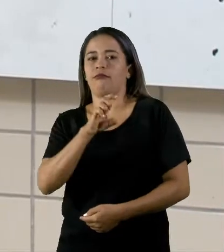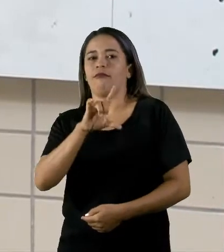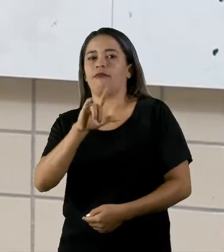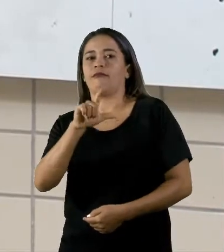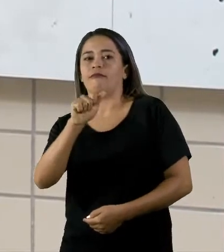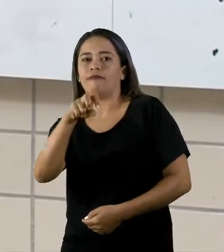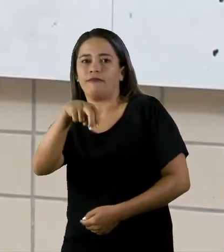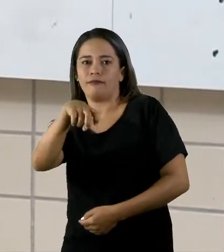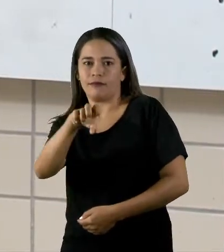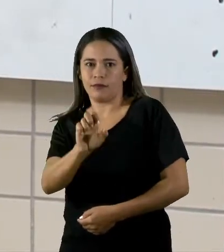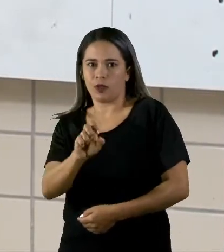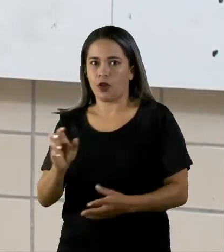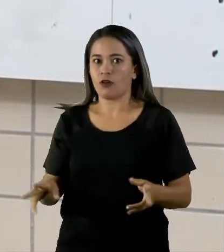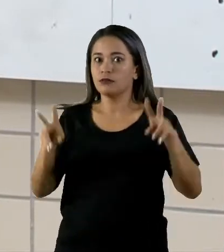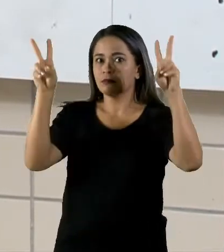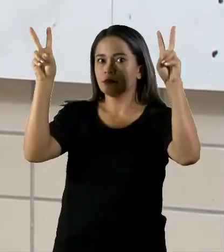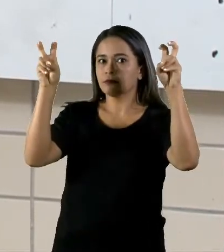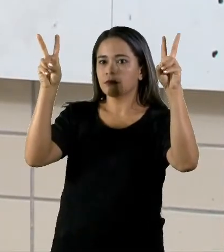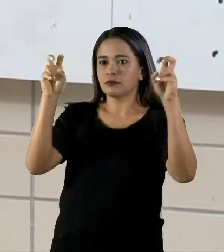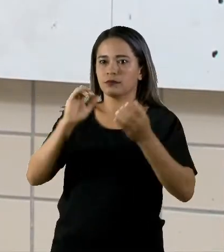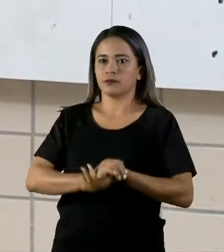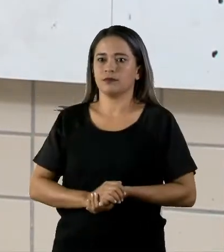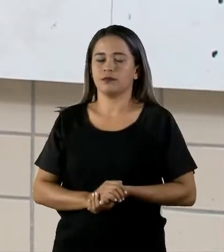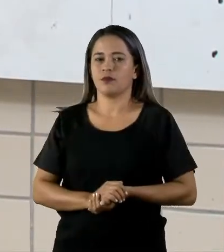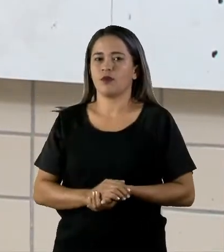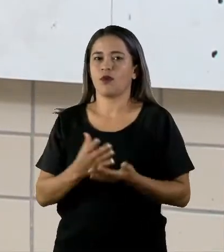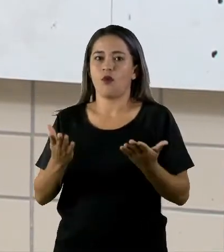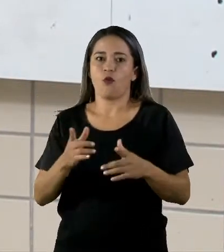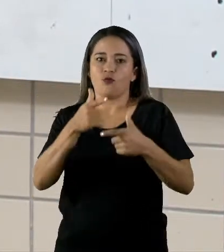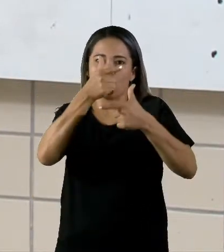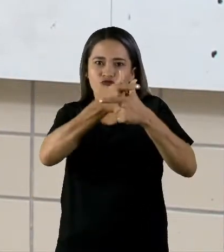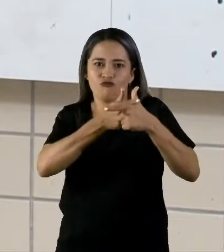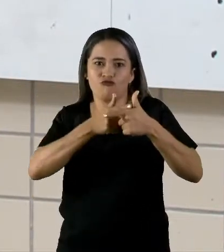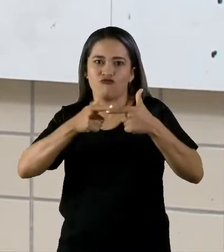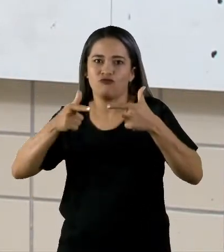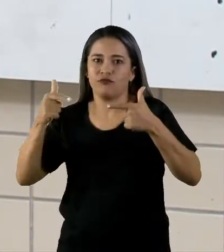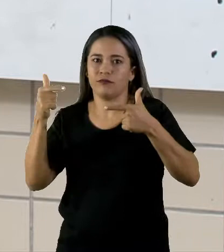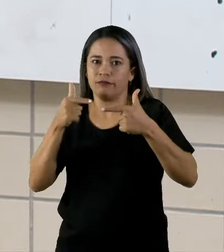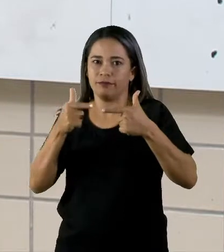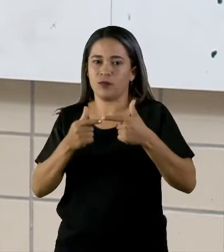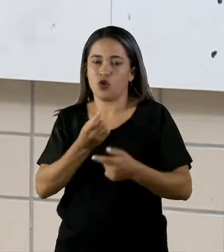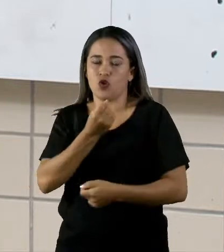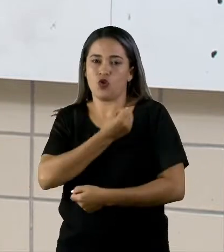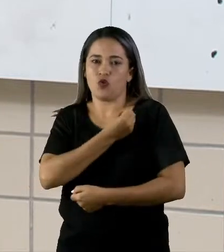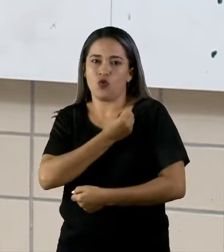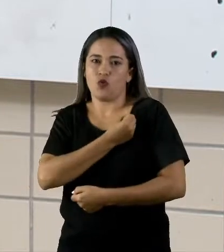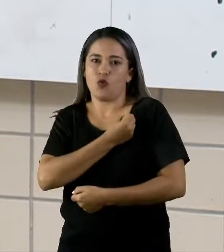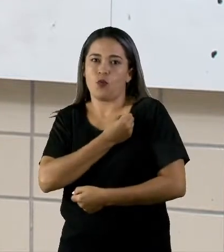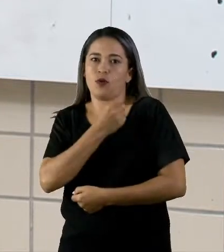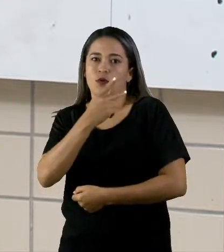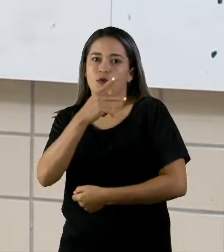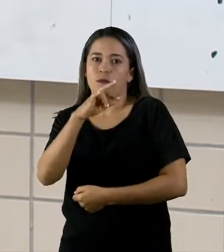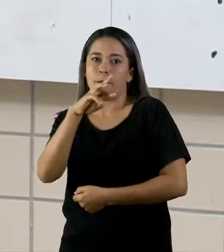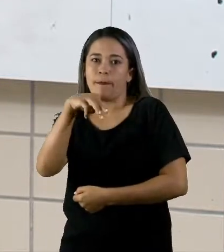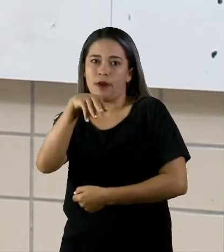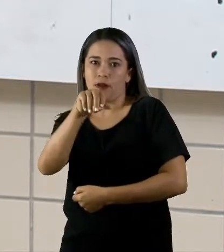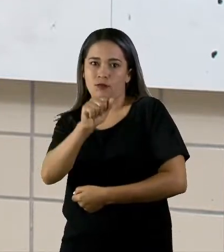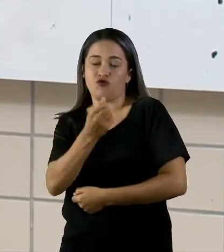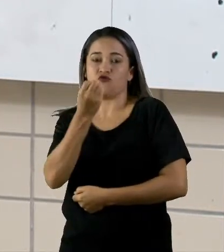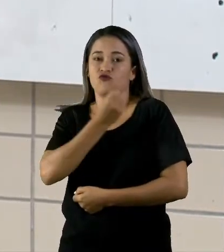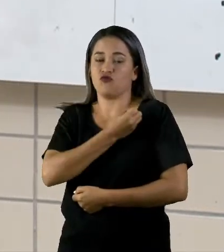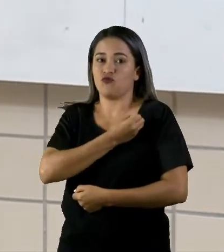assunto hoje são os critérios da divisibilidade, números primos e números compostos.